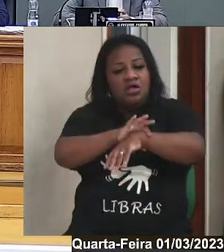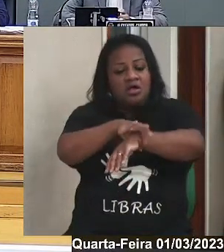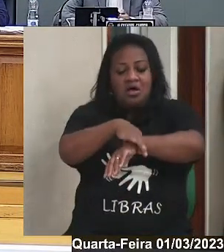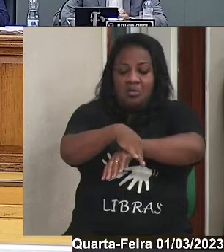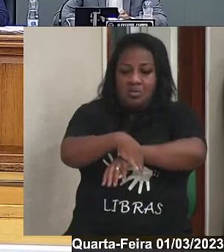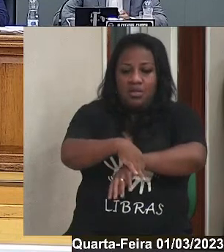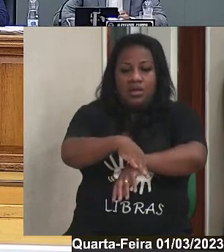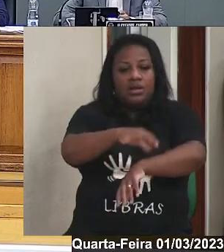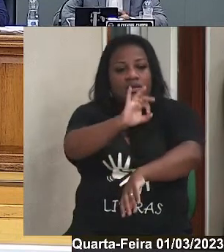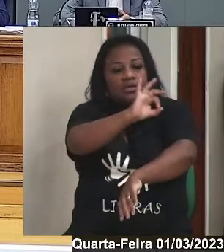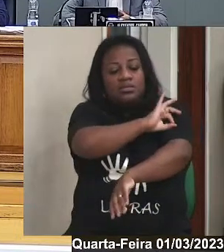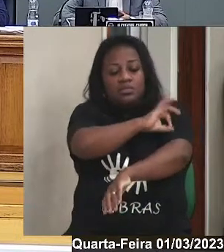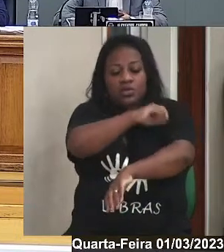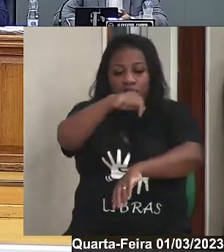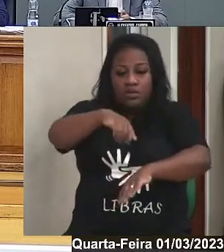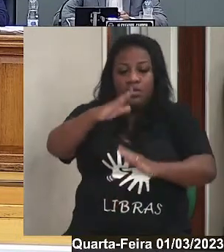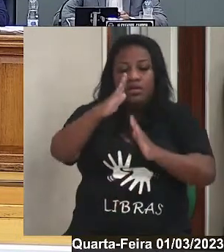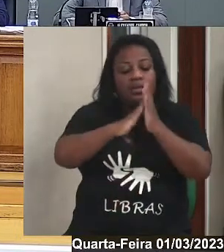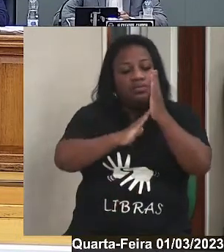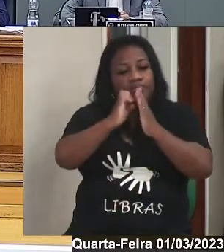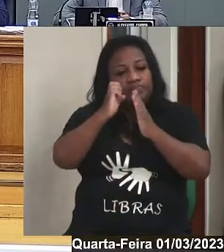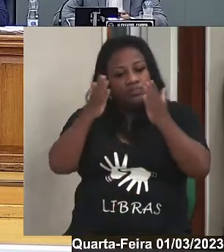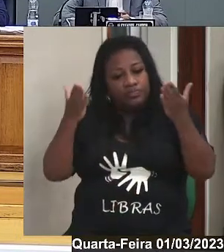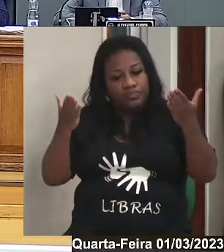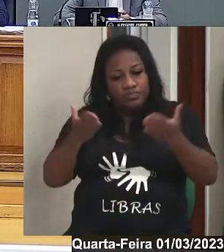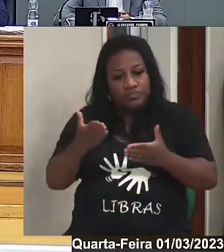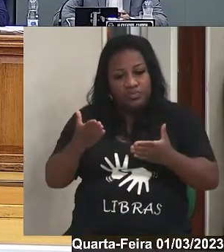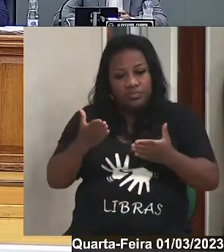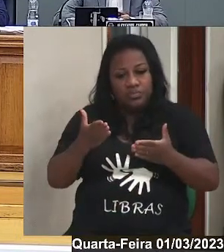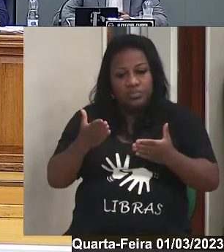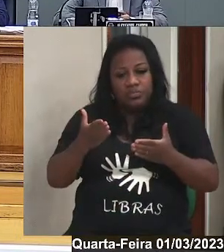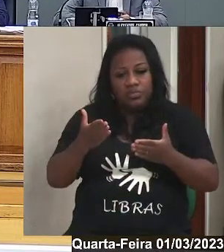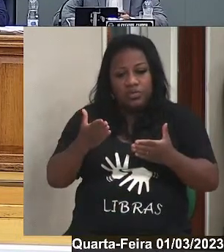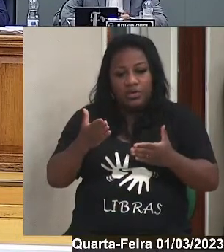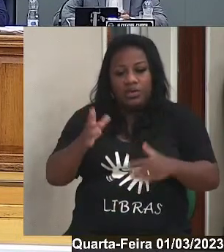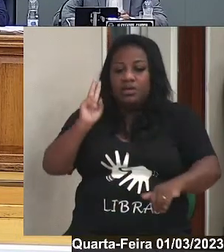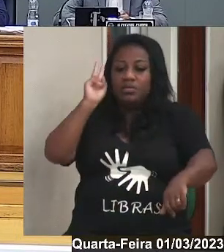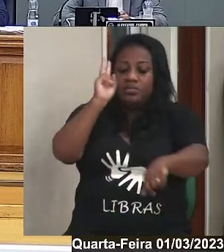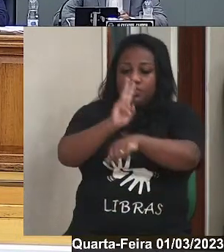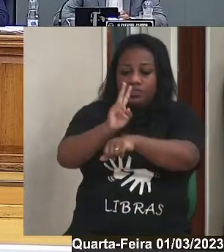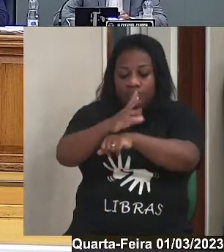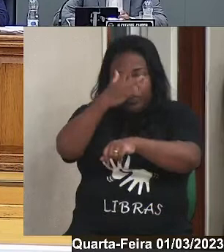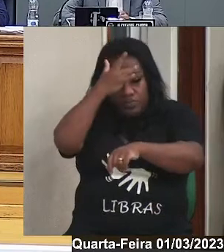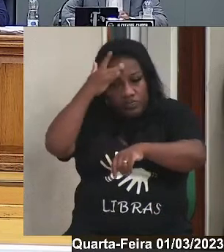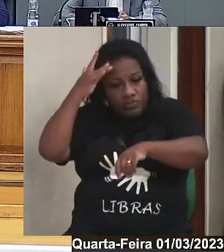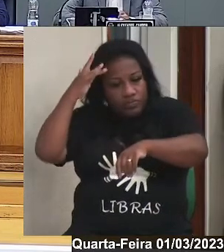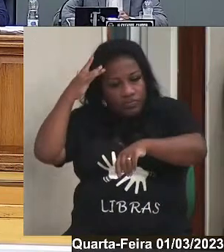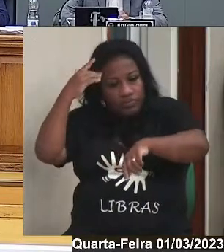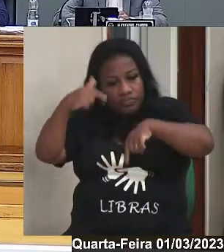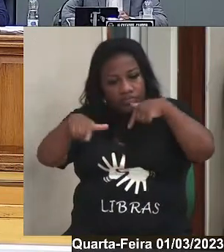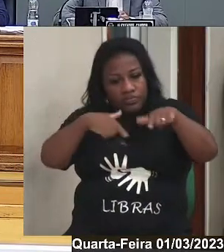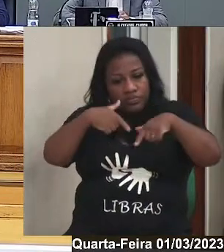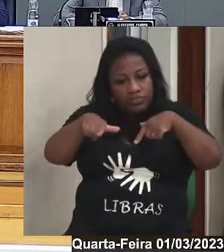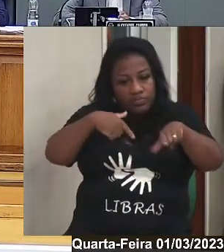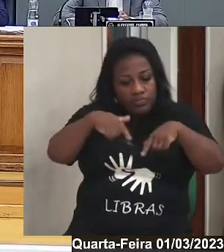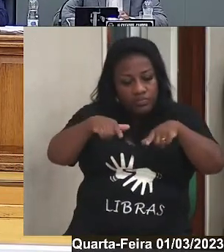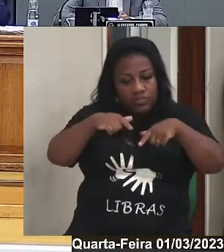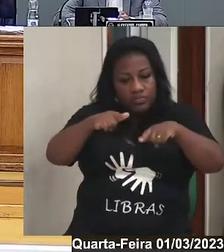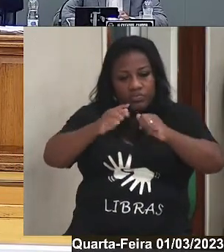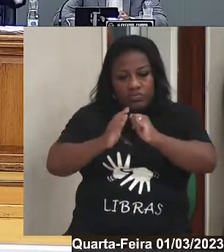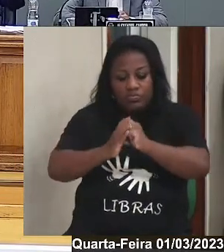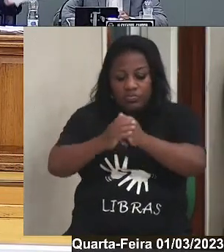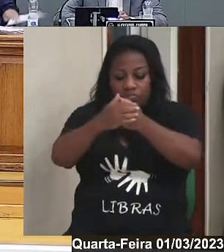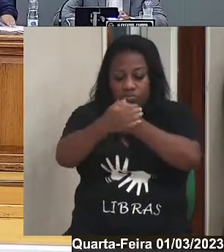municipal Cleiton da Silva Santana por atuação contra os bandidos que trataram de roubar o trabalhador em Embu das Artes.